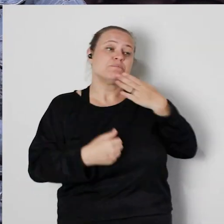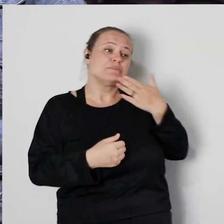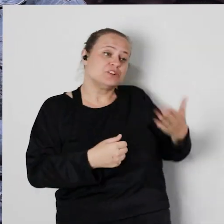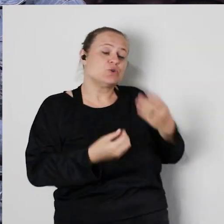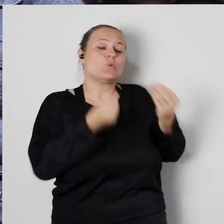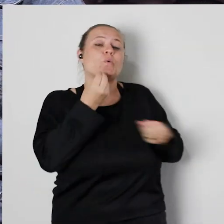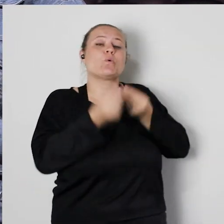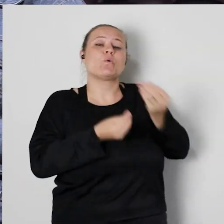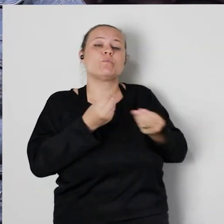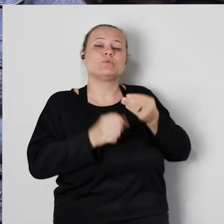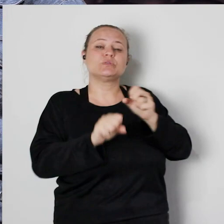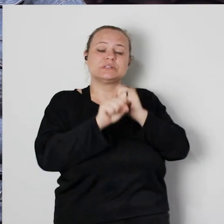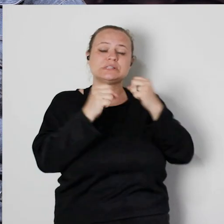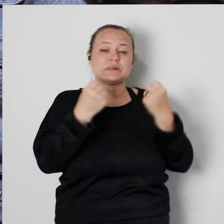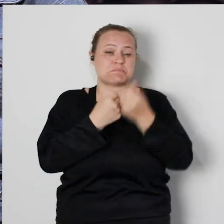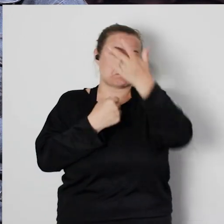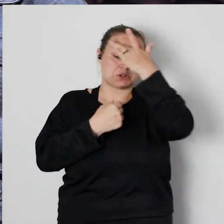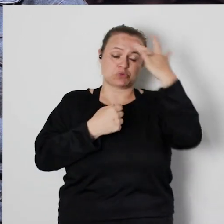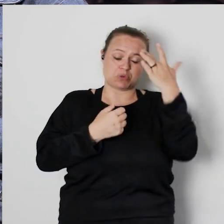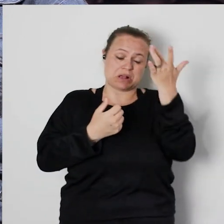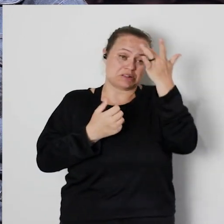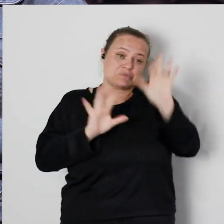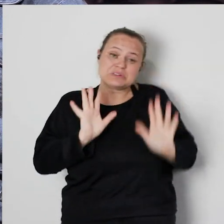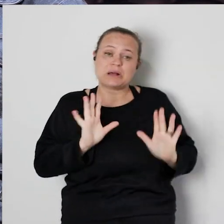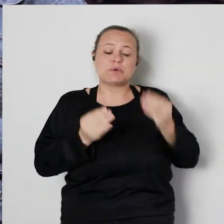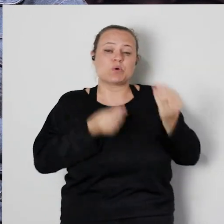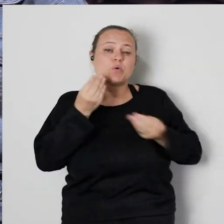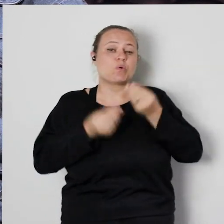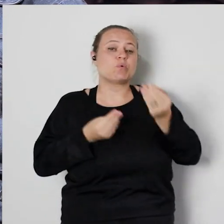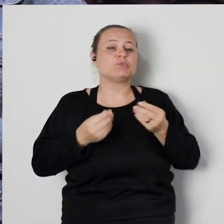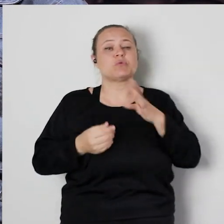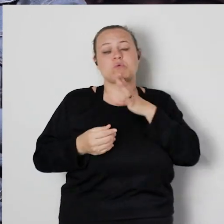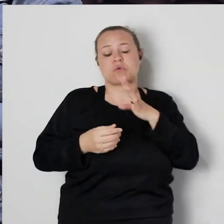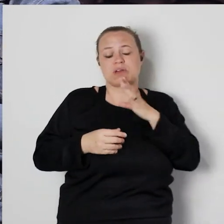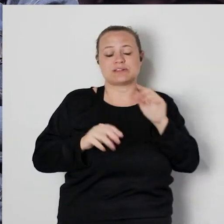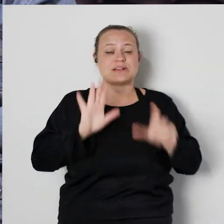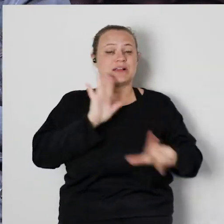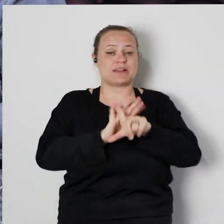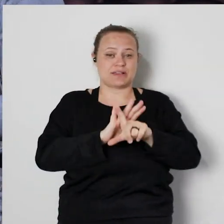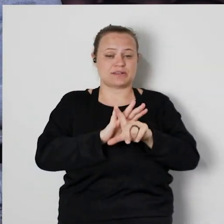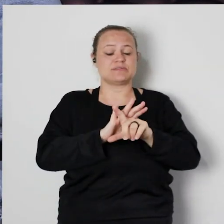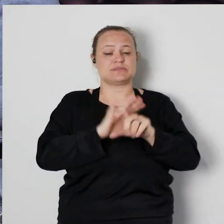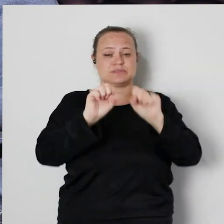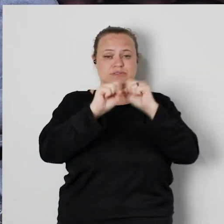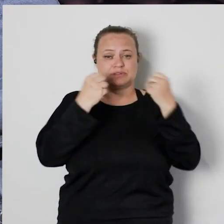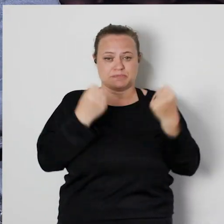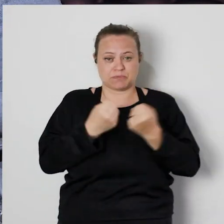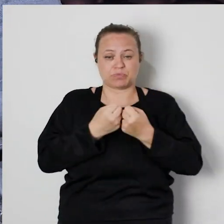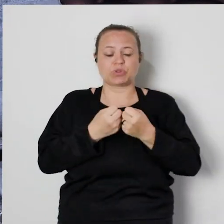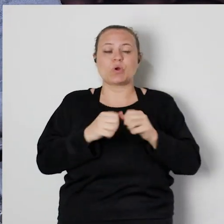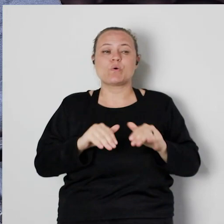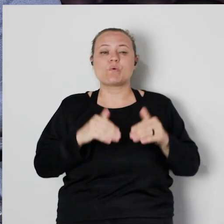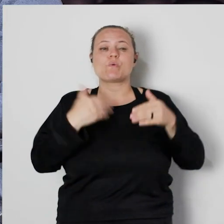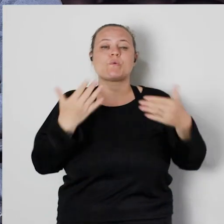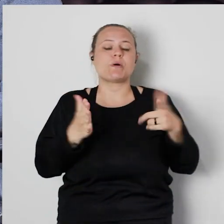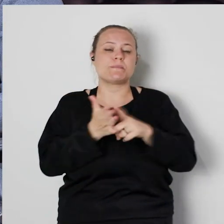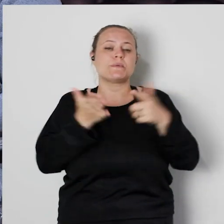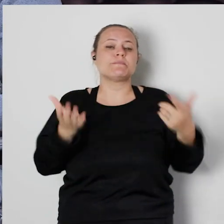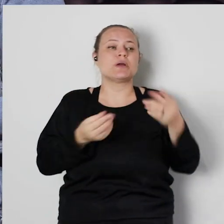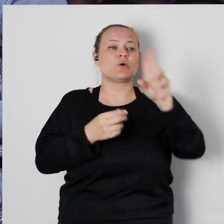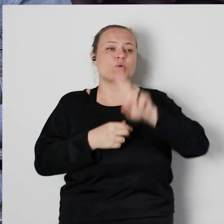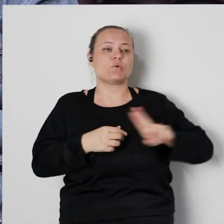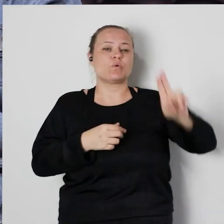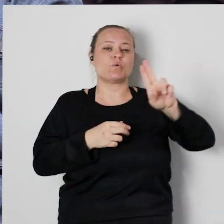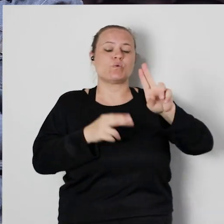foram importantes nessa construção do sistema. Então eu vou te pedir para falar rapidamente o que é o sistema, porque talvez muitas pessoas não conheçam ainda o que